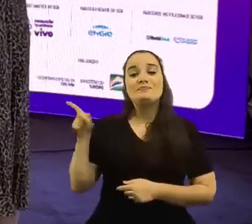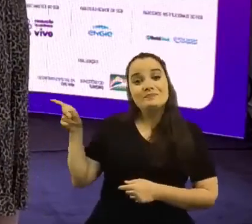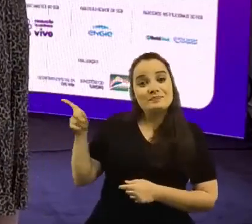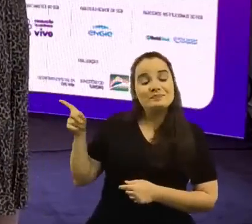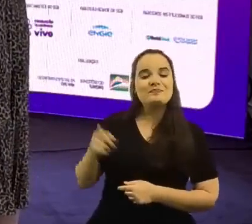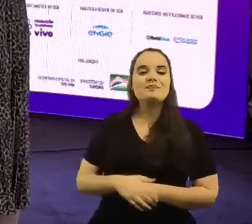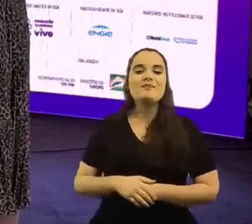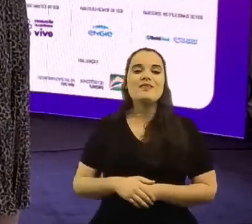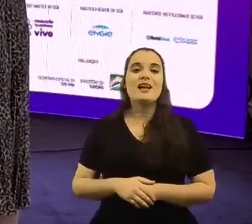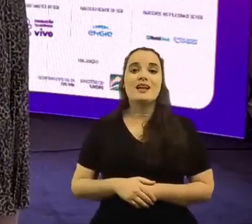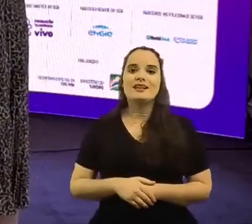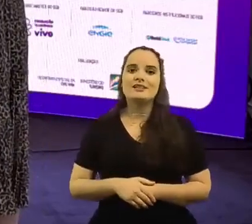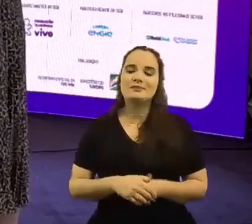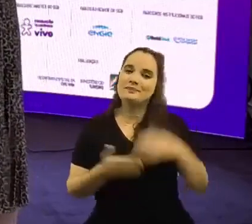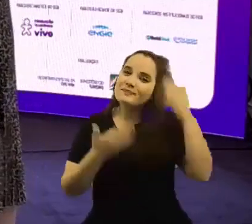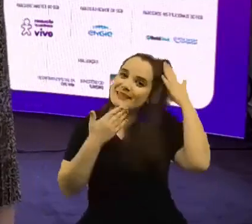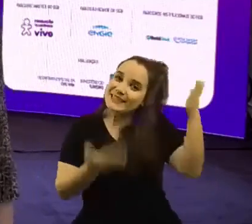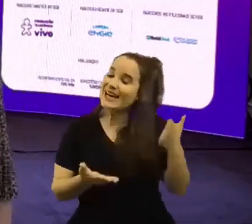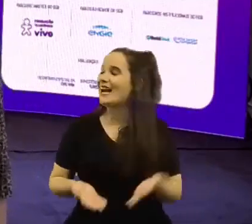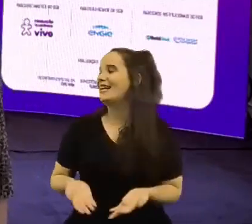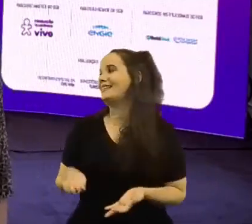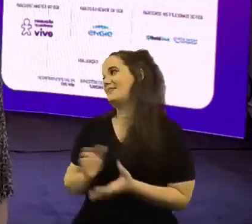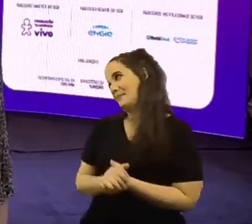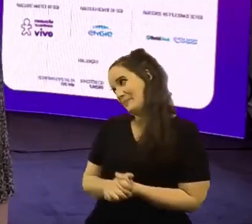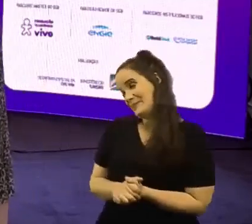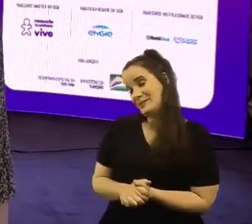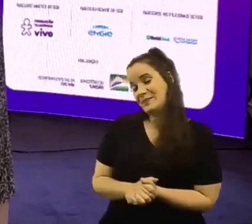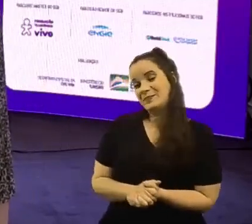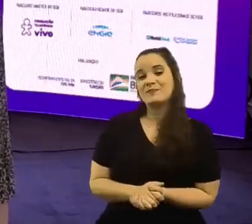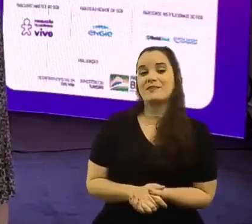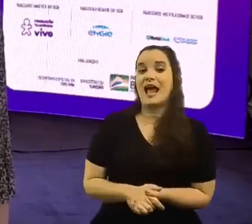Obrigada a você, querido, e vamos mais para uma nova missão, né?